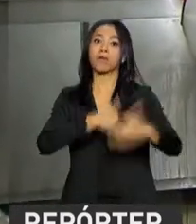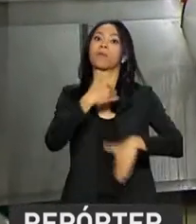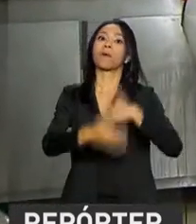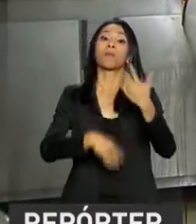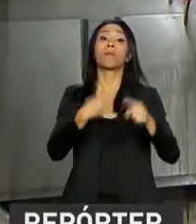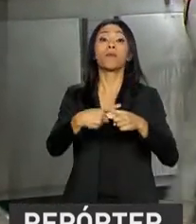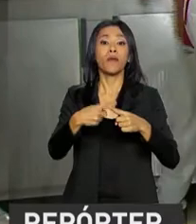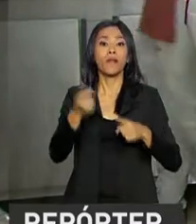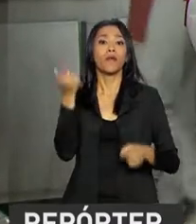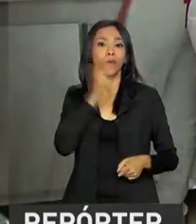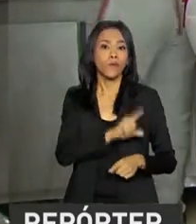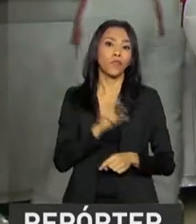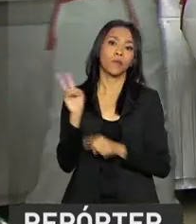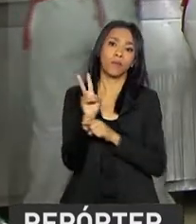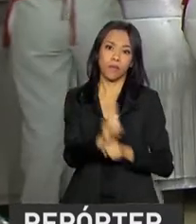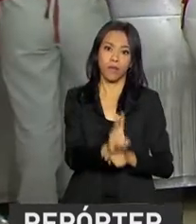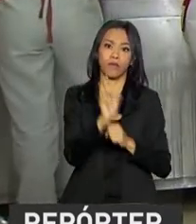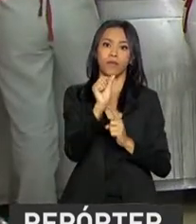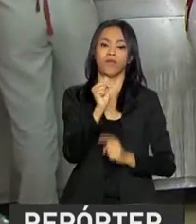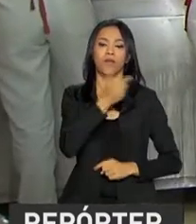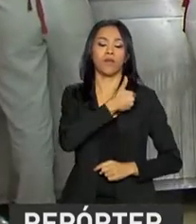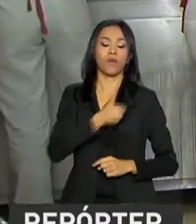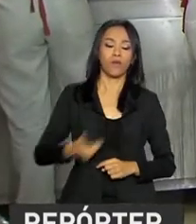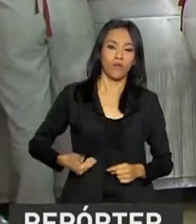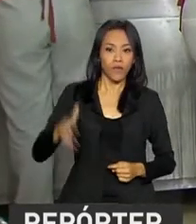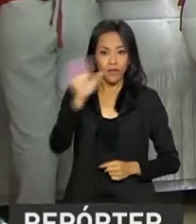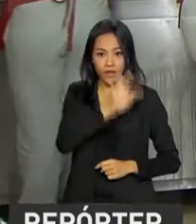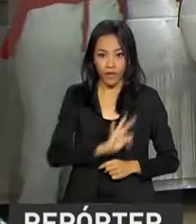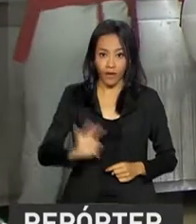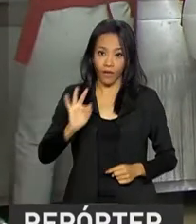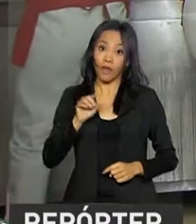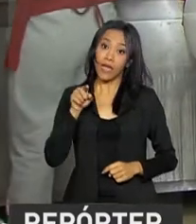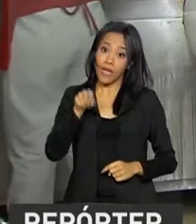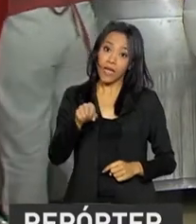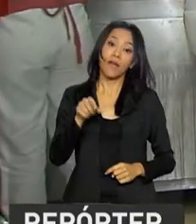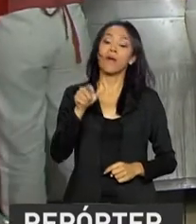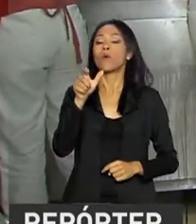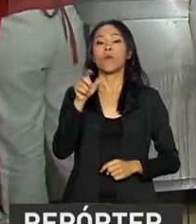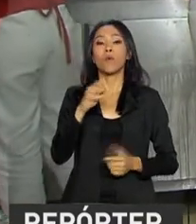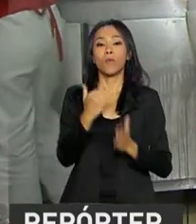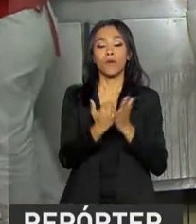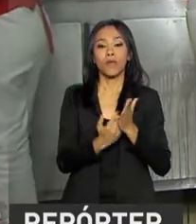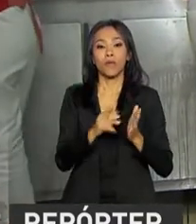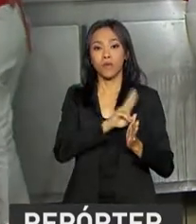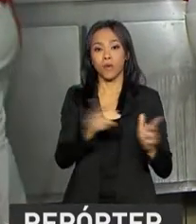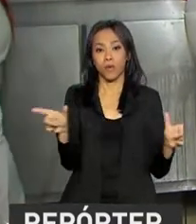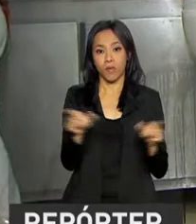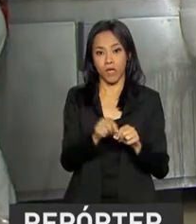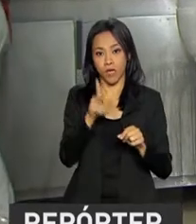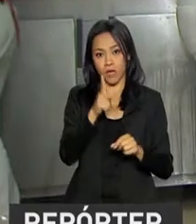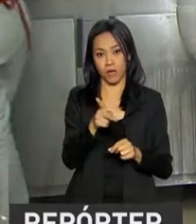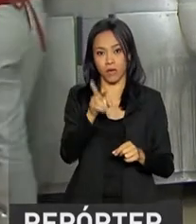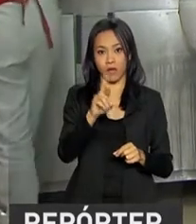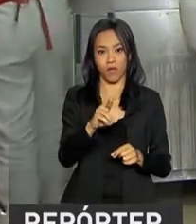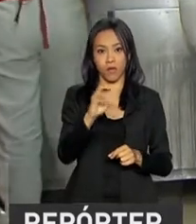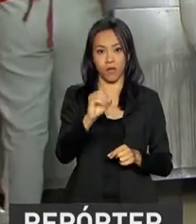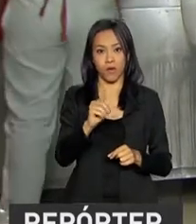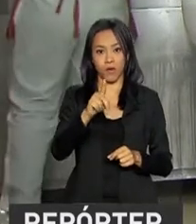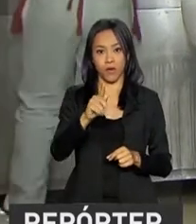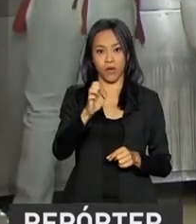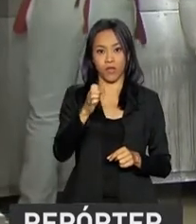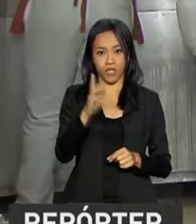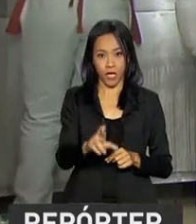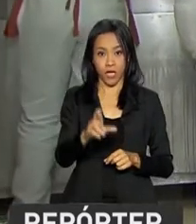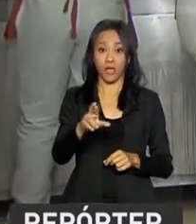uma linha de crédito especial do governo federal para ele o projeto é o programa de geração de emprego e renda do ministério do